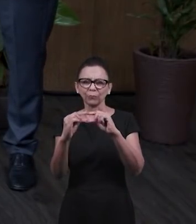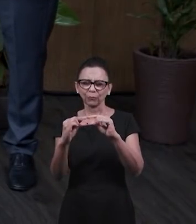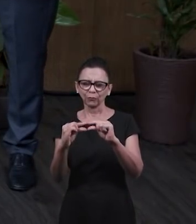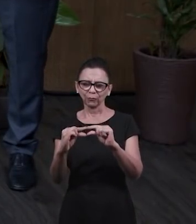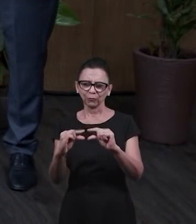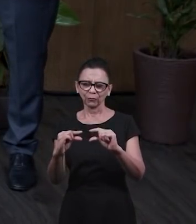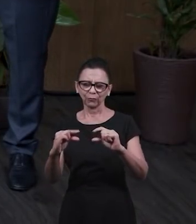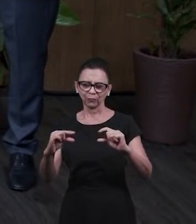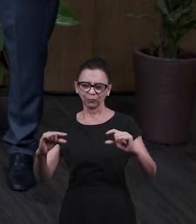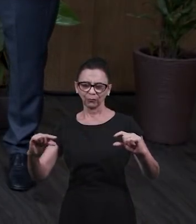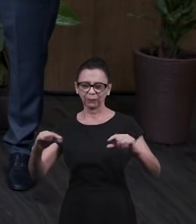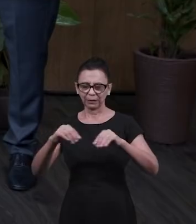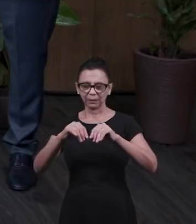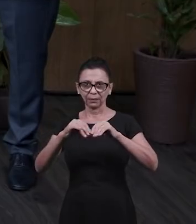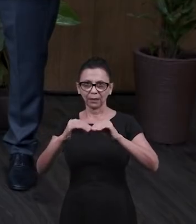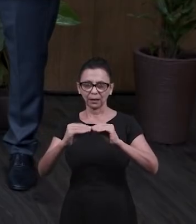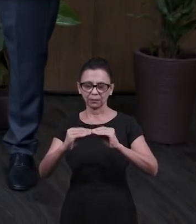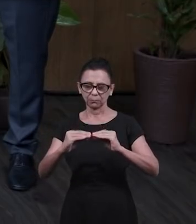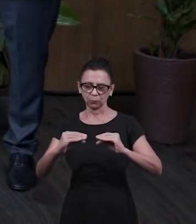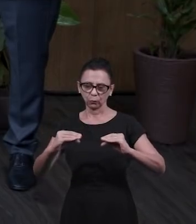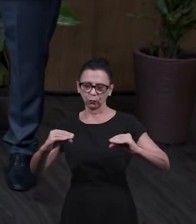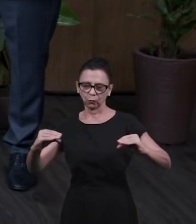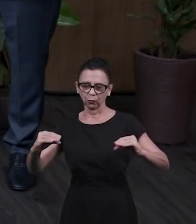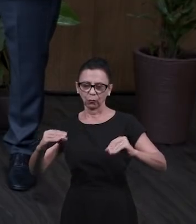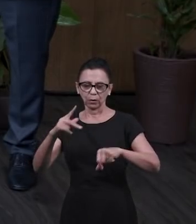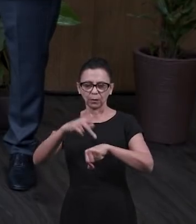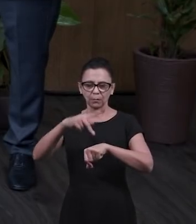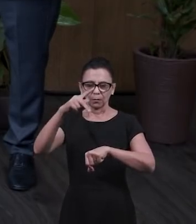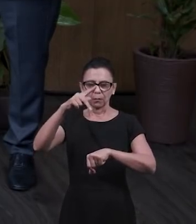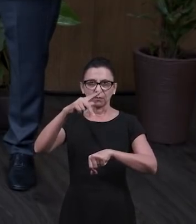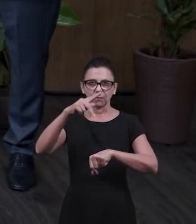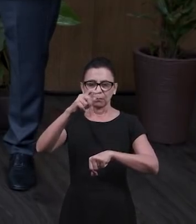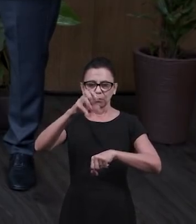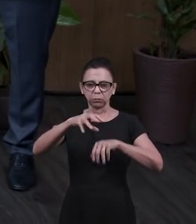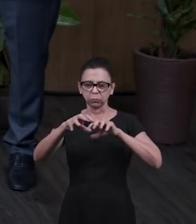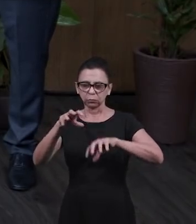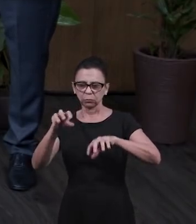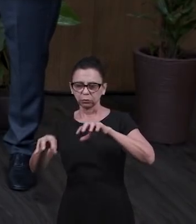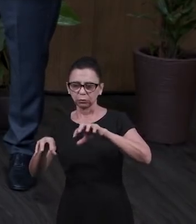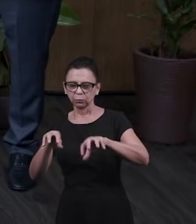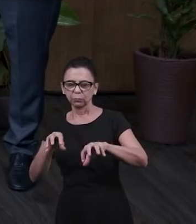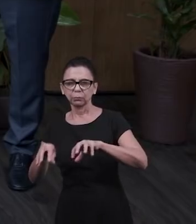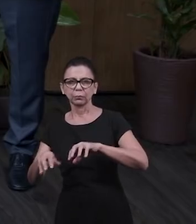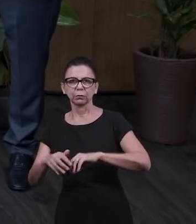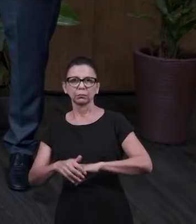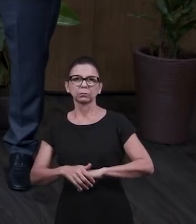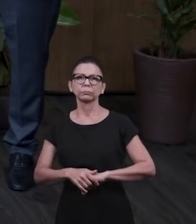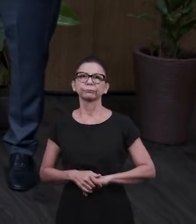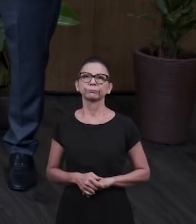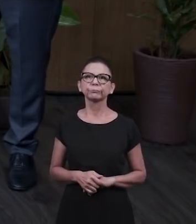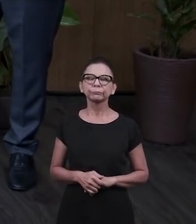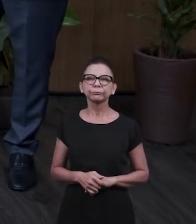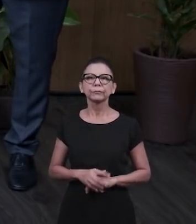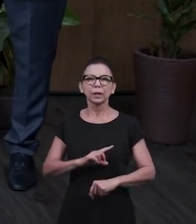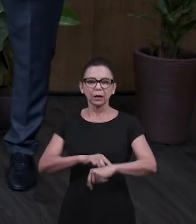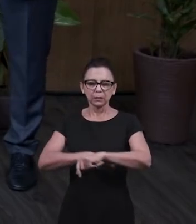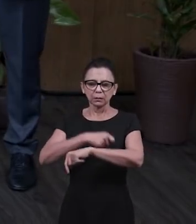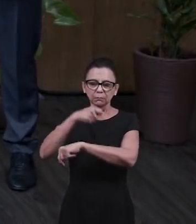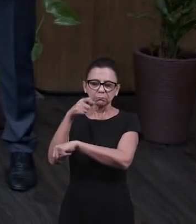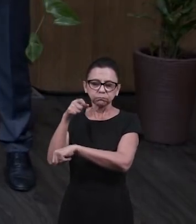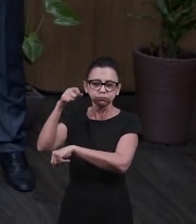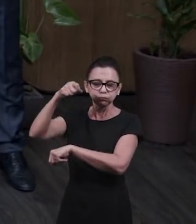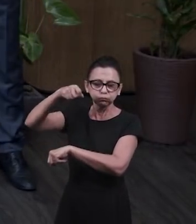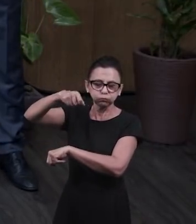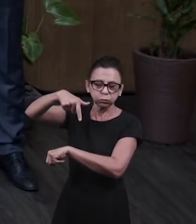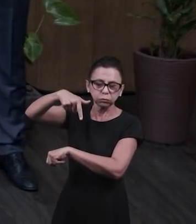Como está aqui no texto de Mateus 13, 5 e 6. e outra parte caiu em pedregais.